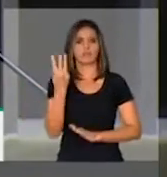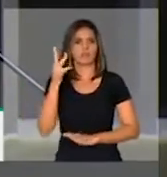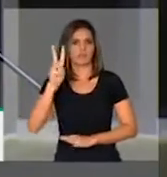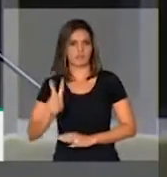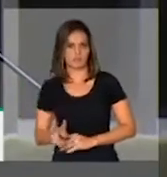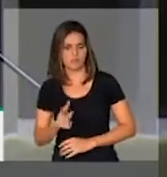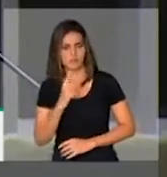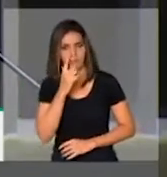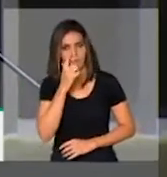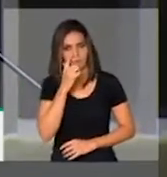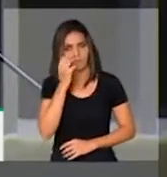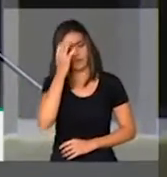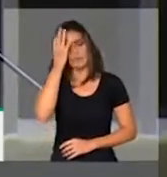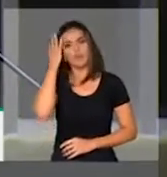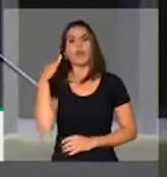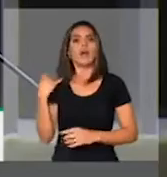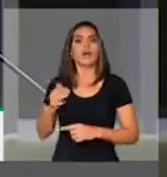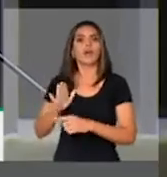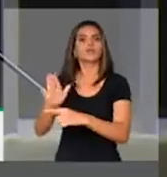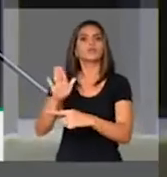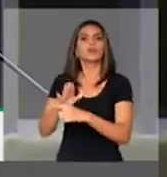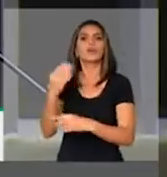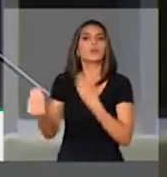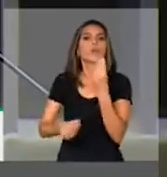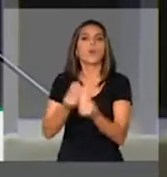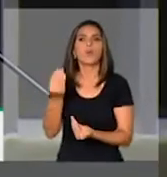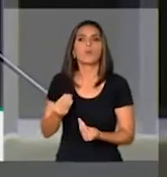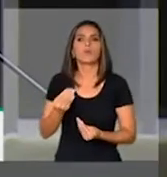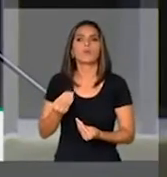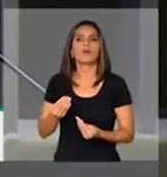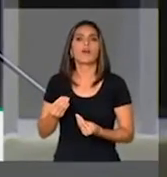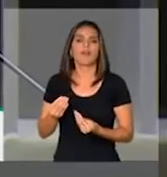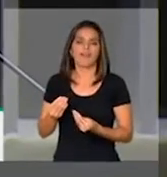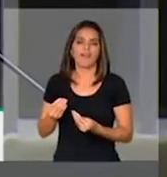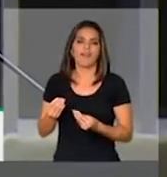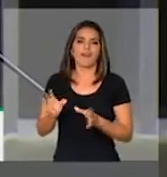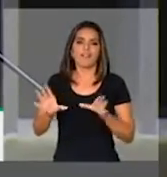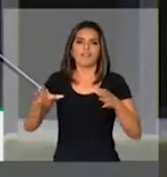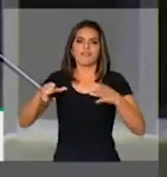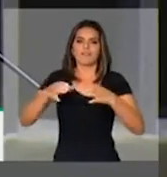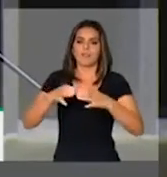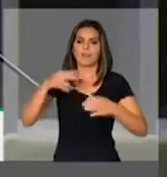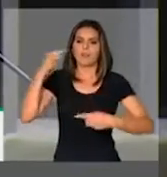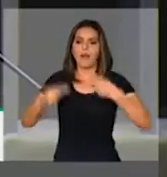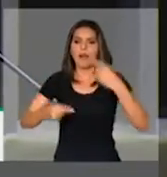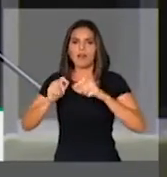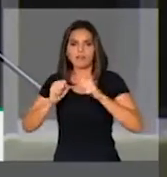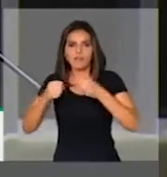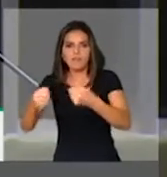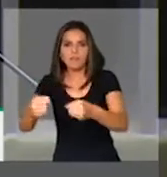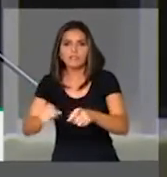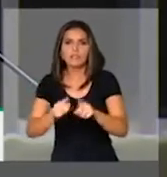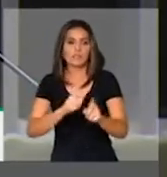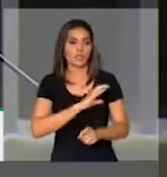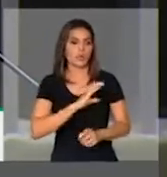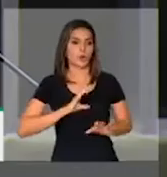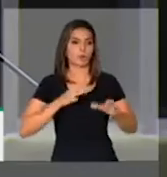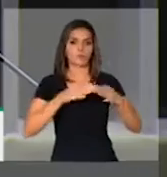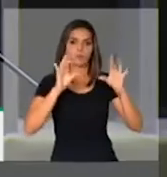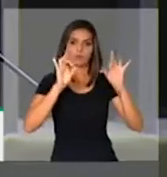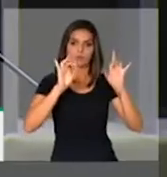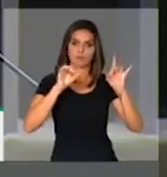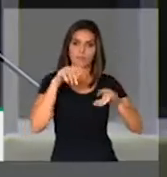legislaturas, ajudando a dirigir a Frente Parlamentar da Defesa, dirigindo a Comissão Especial